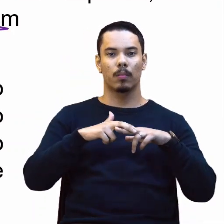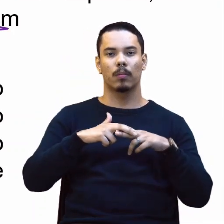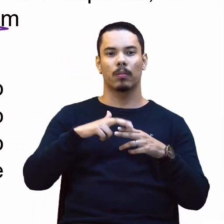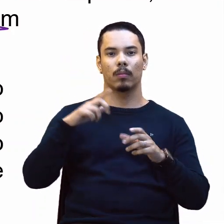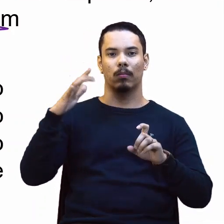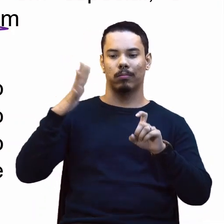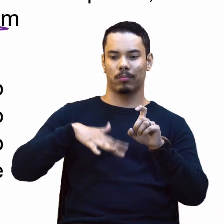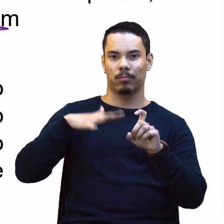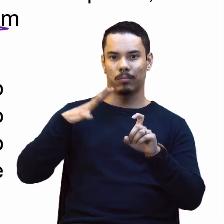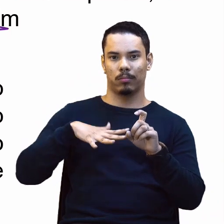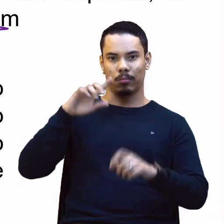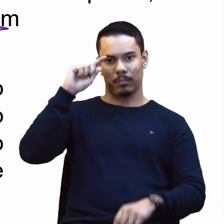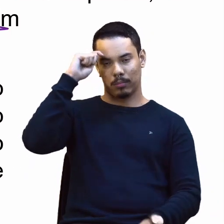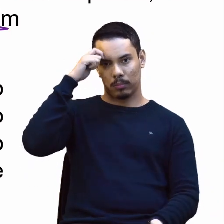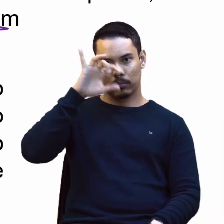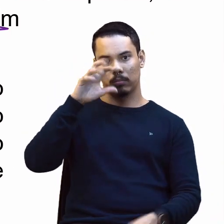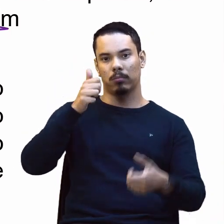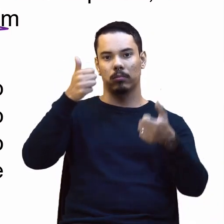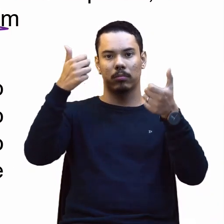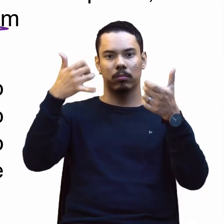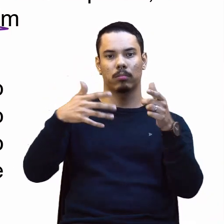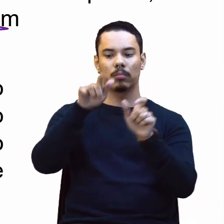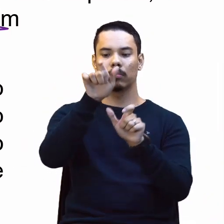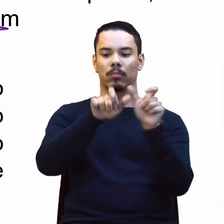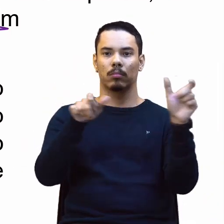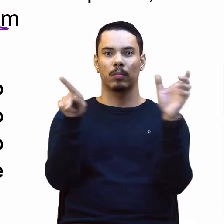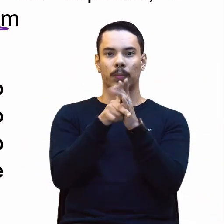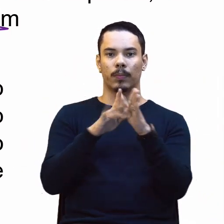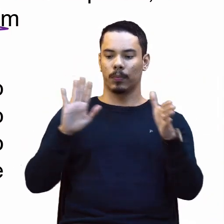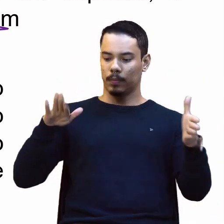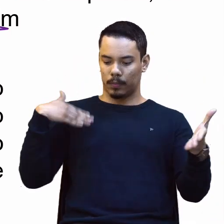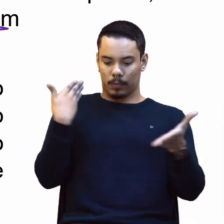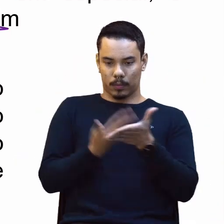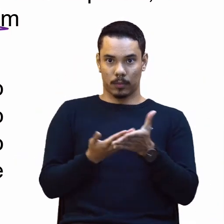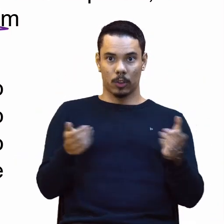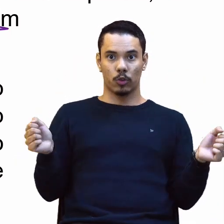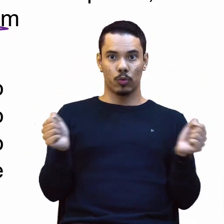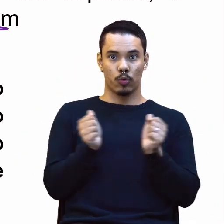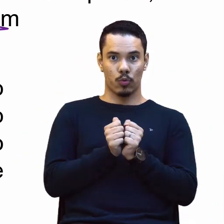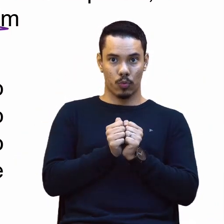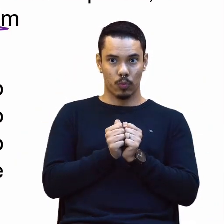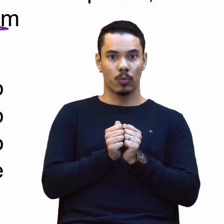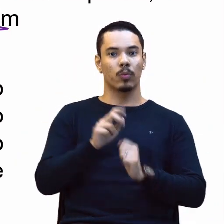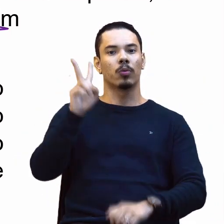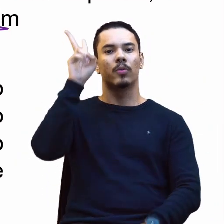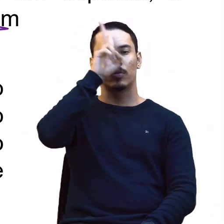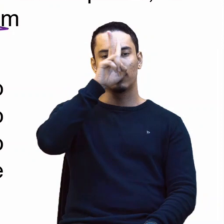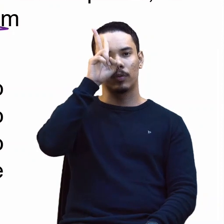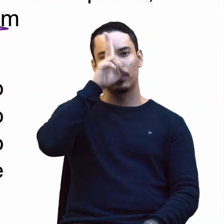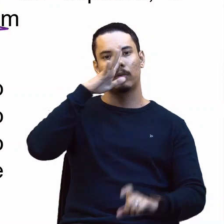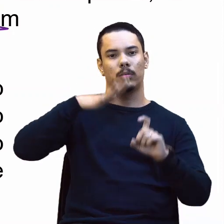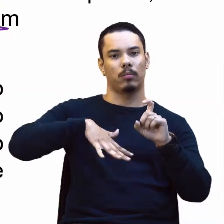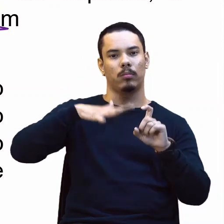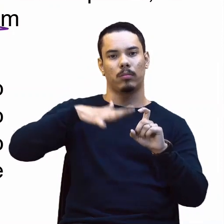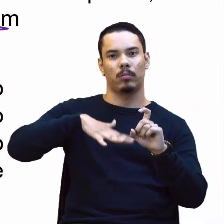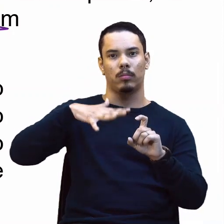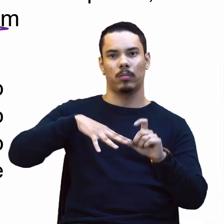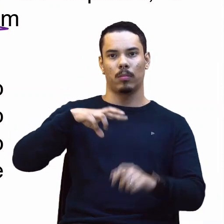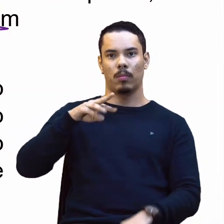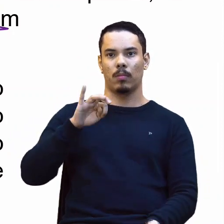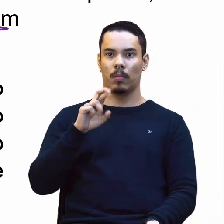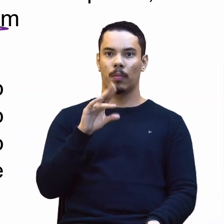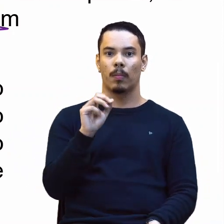africana pontua os deuses que habitam o panteão africano e suas histórias míticas. Esse jeito de